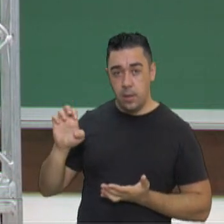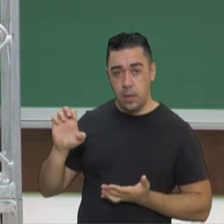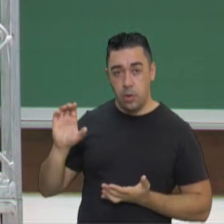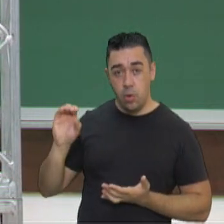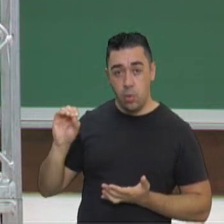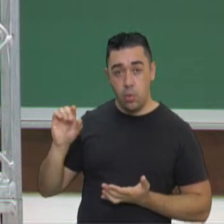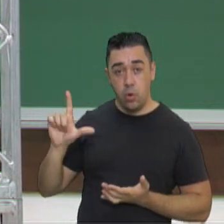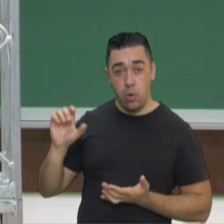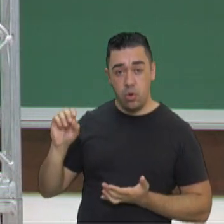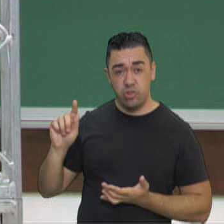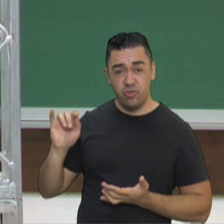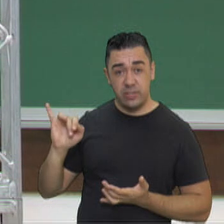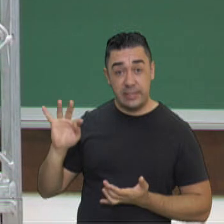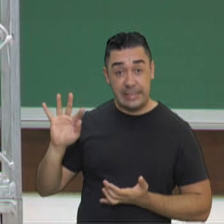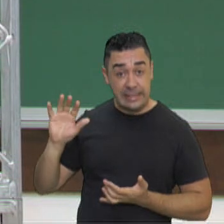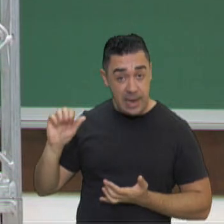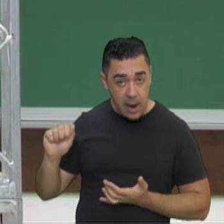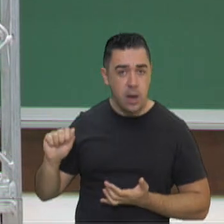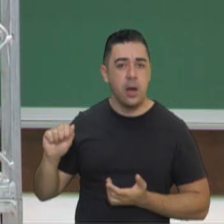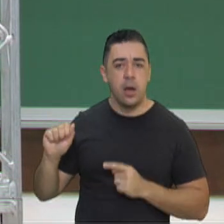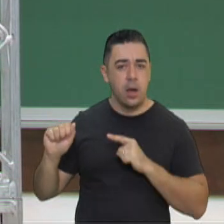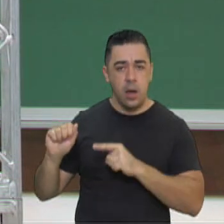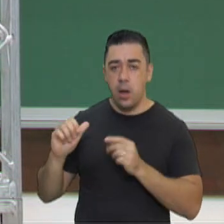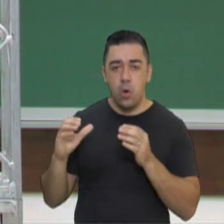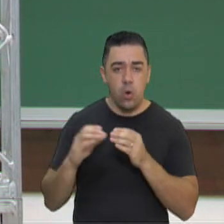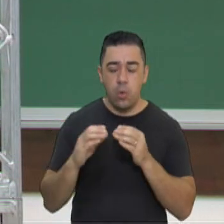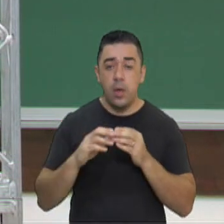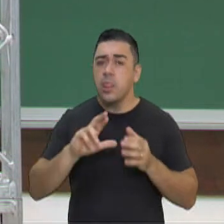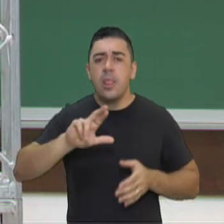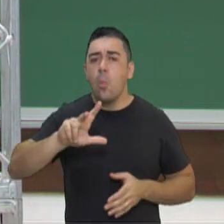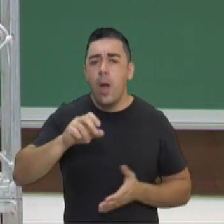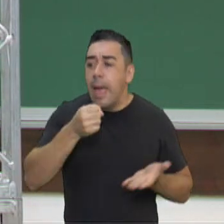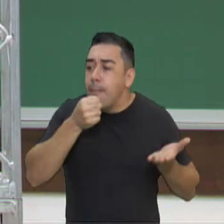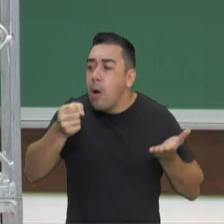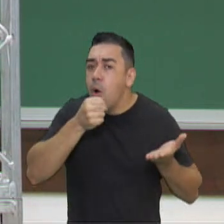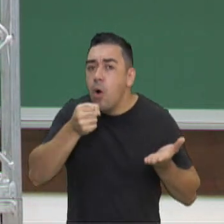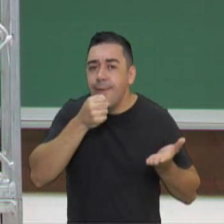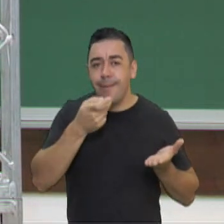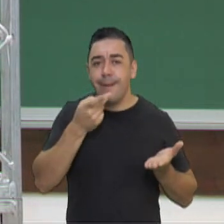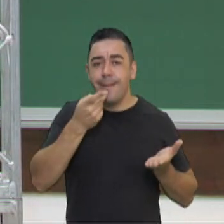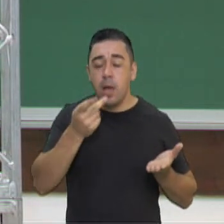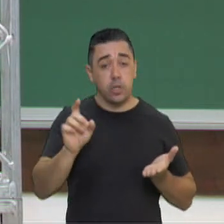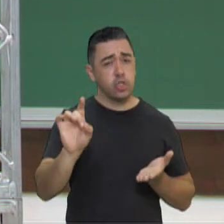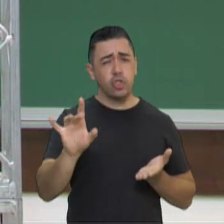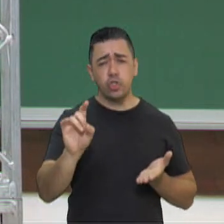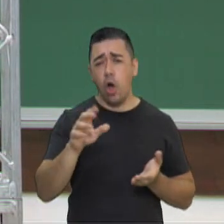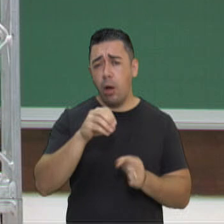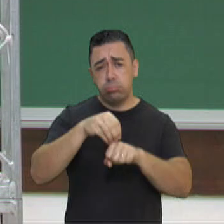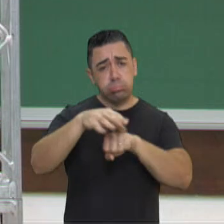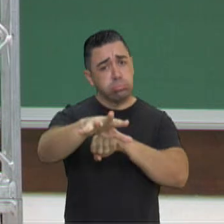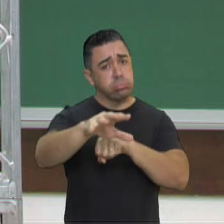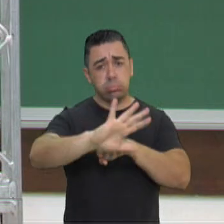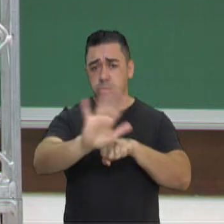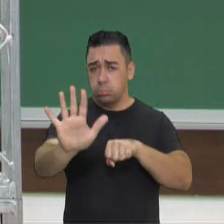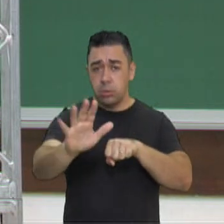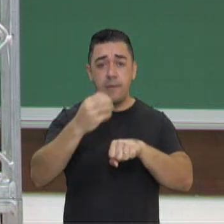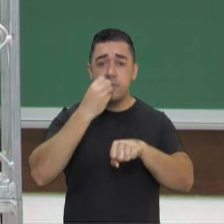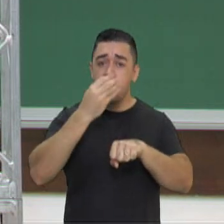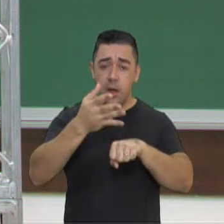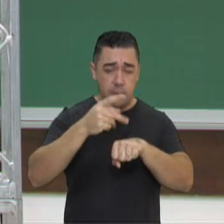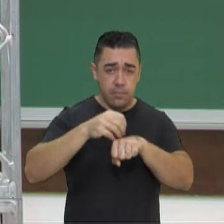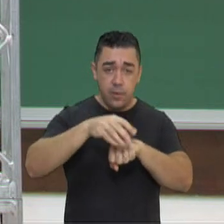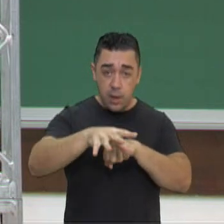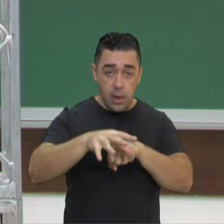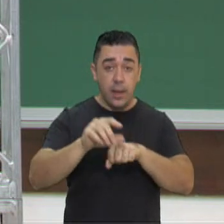não é o repórter, o jornalista da TV que faz a previsão. Ele só está ali passando, né, transparecendo